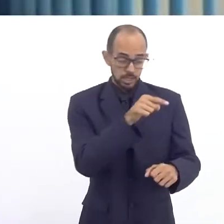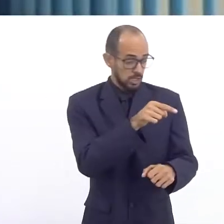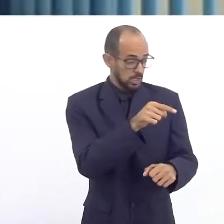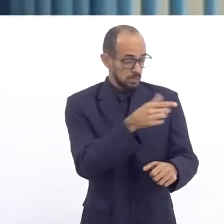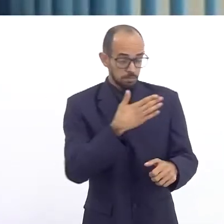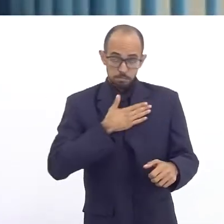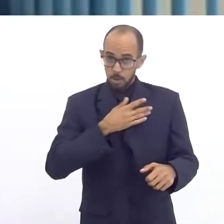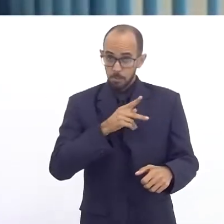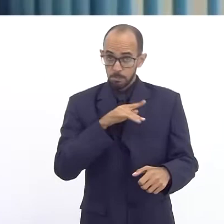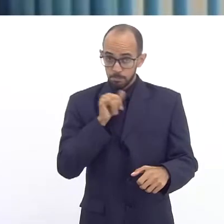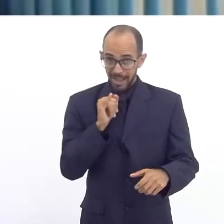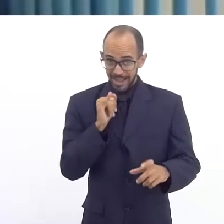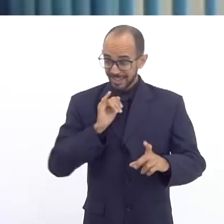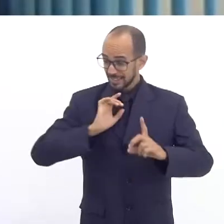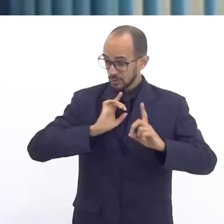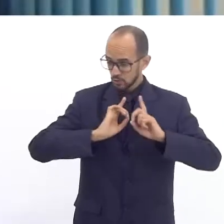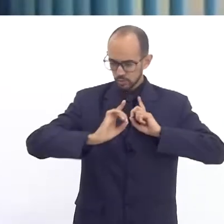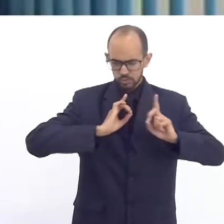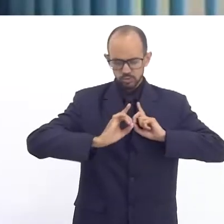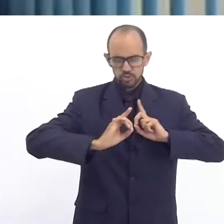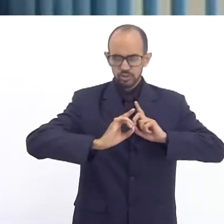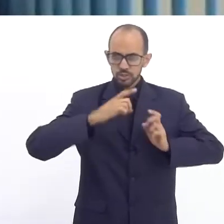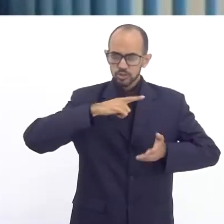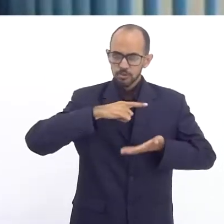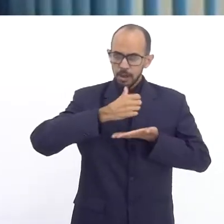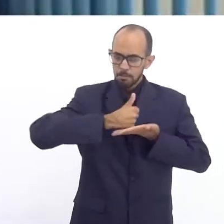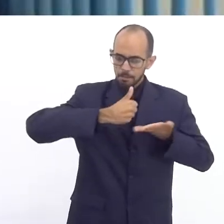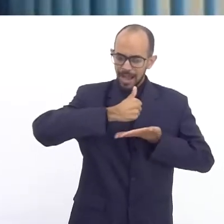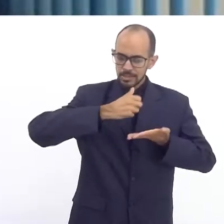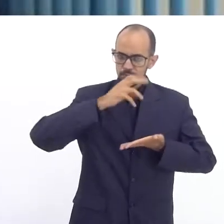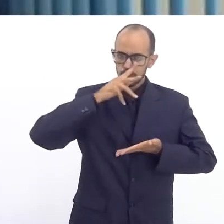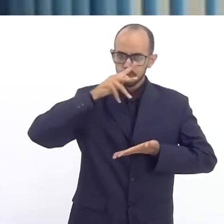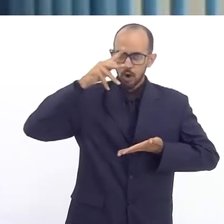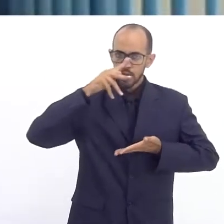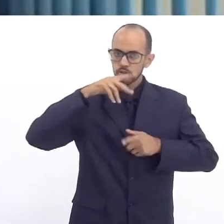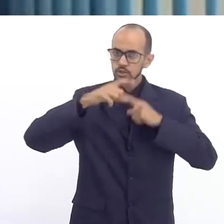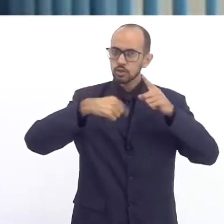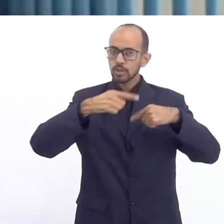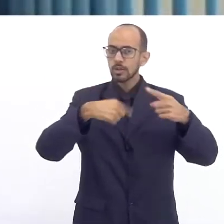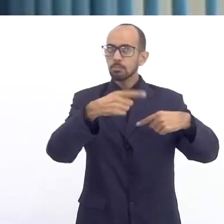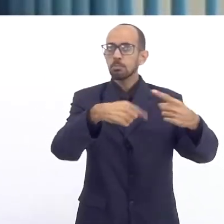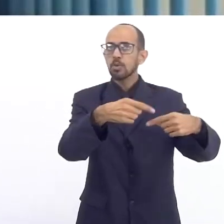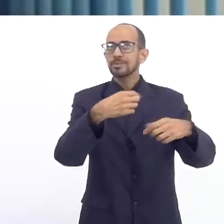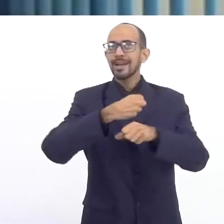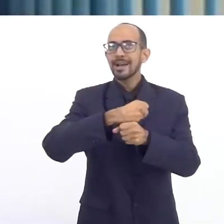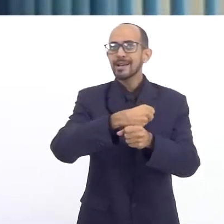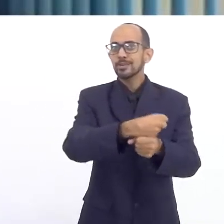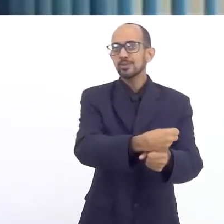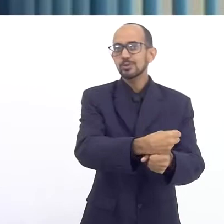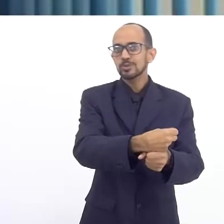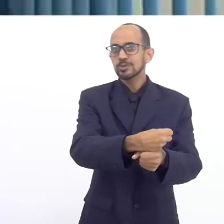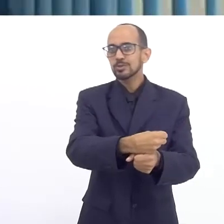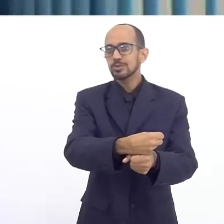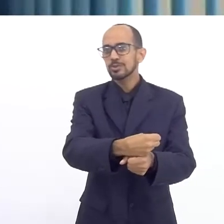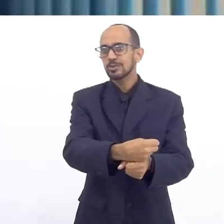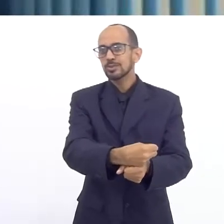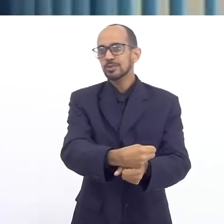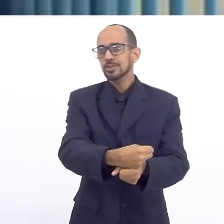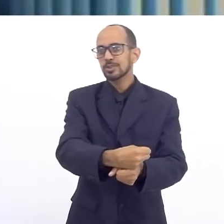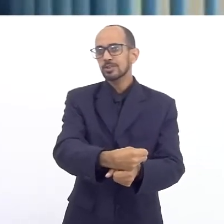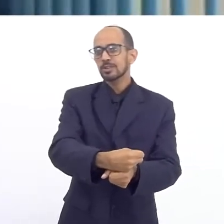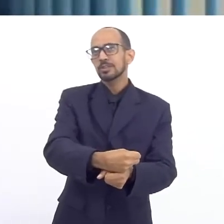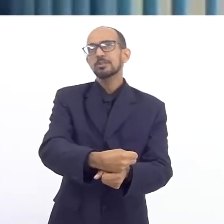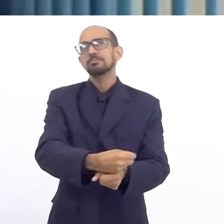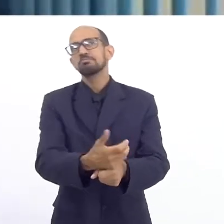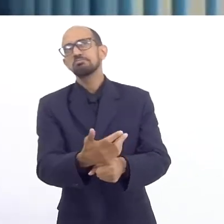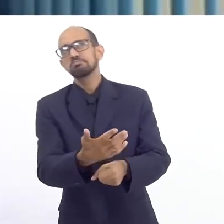forma tão fundamentada, que só muitos anos depois, quer dizer,